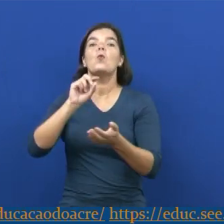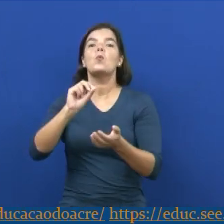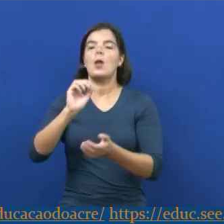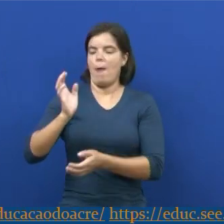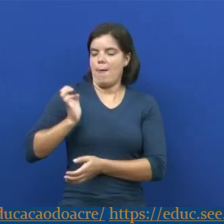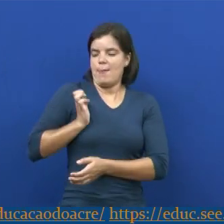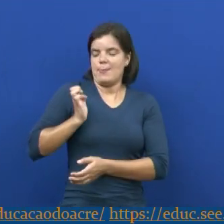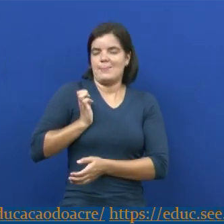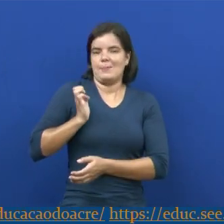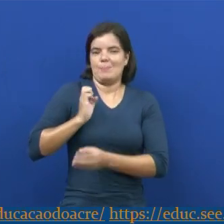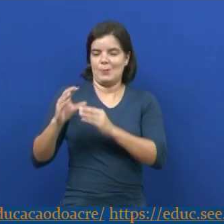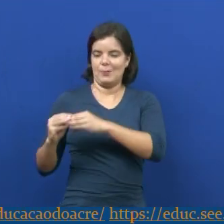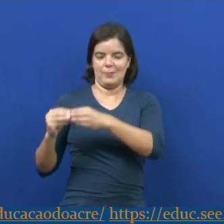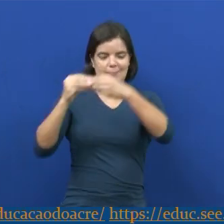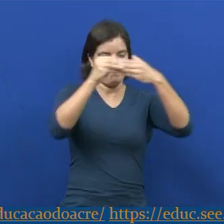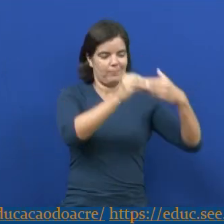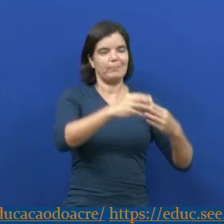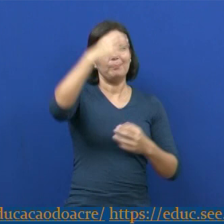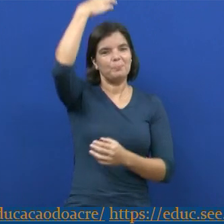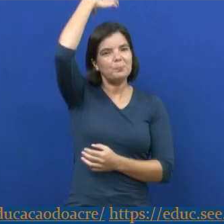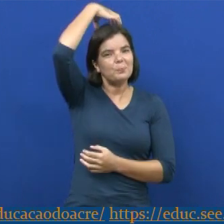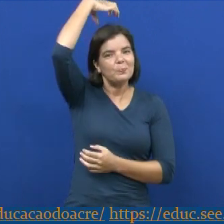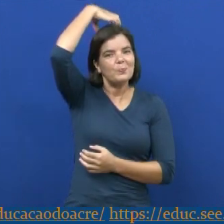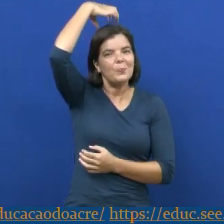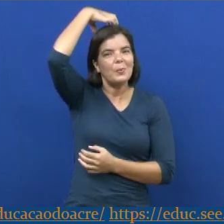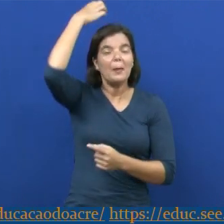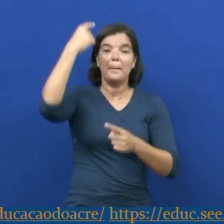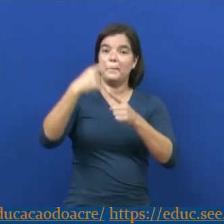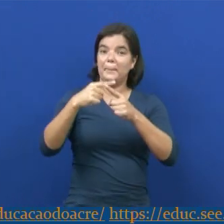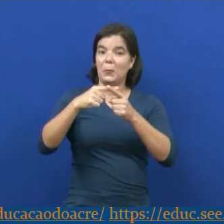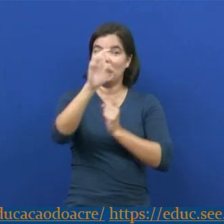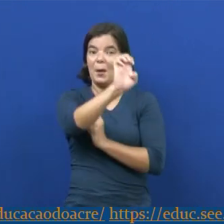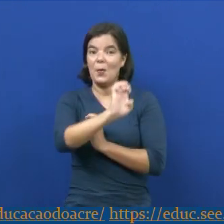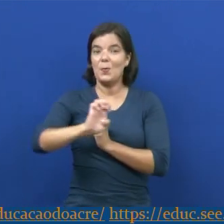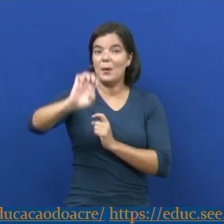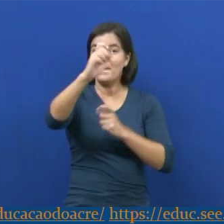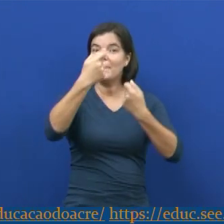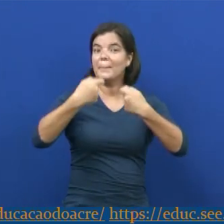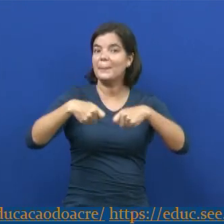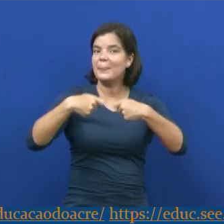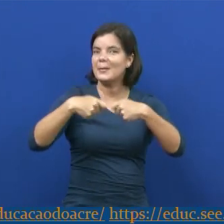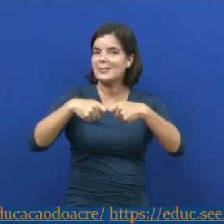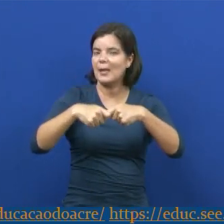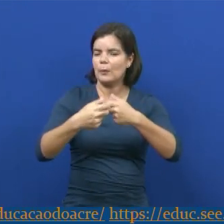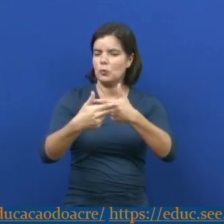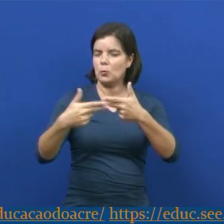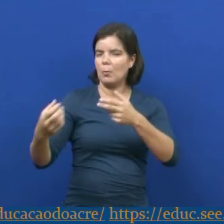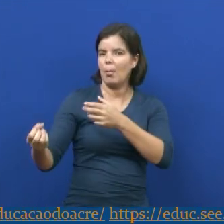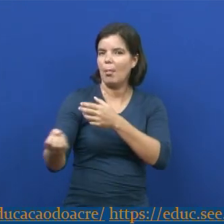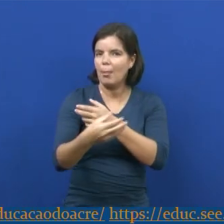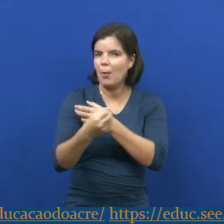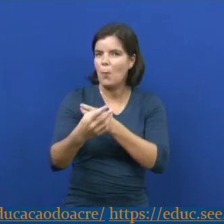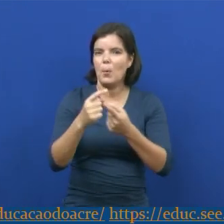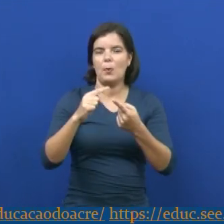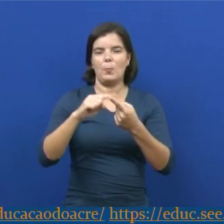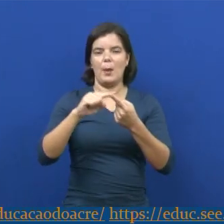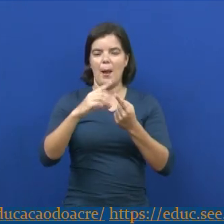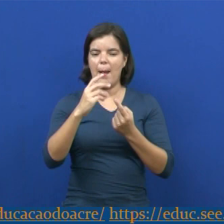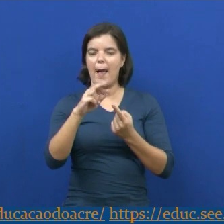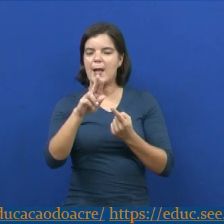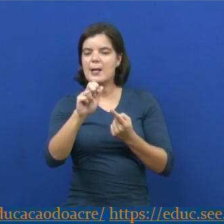a coroa portuguesa, as especiarias, porque a Europa precisava de sabores, né? Como cravo,